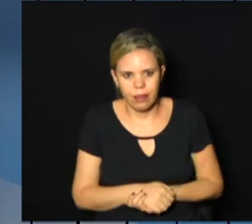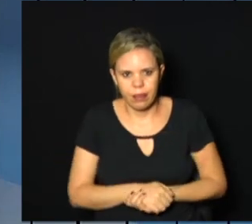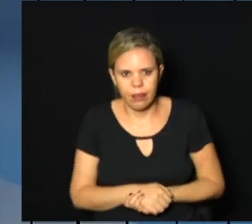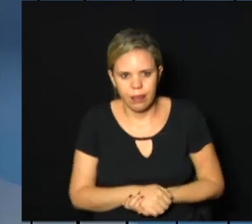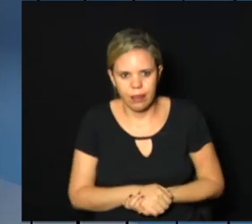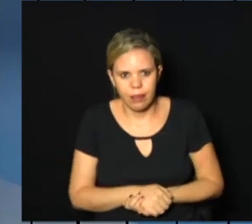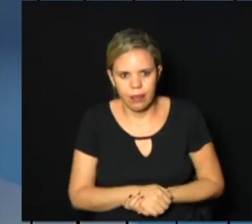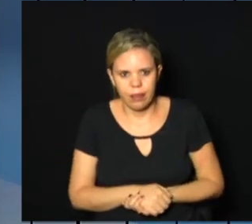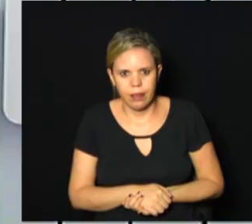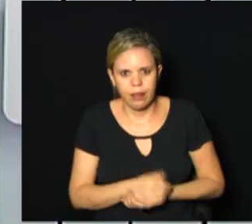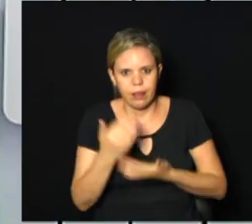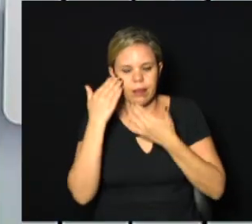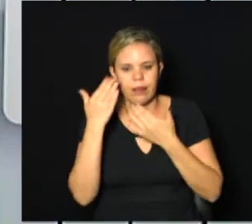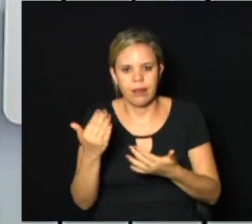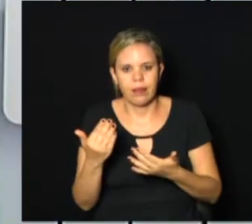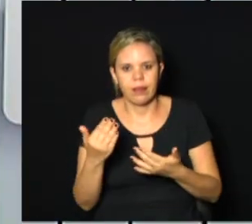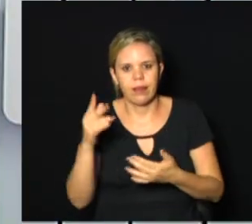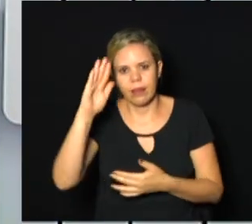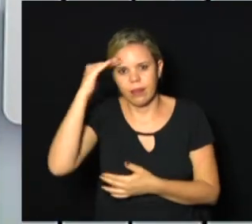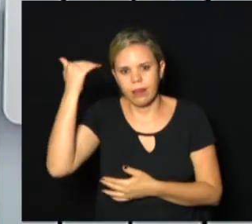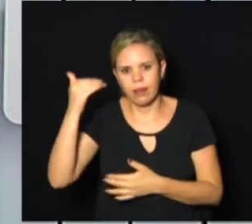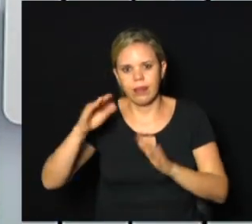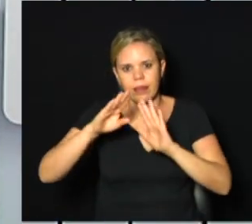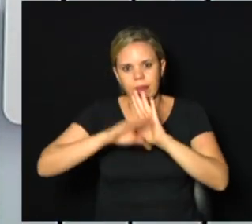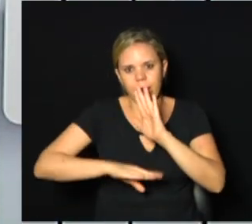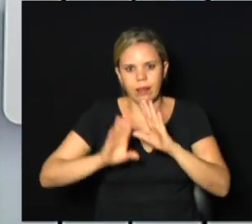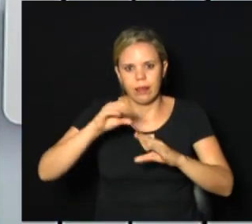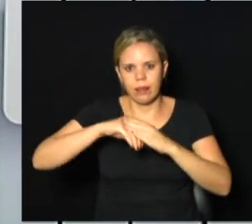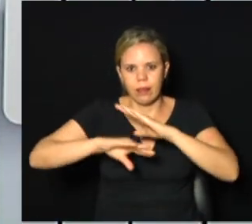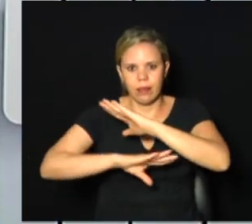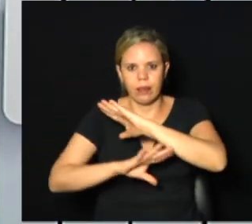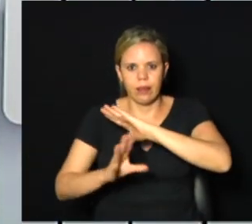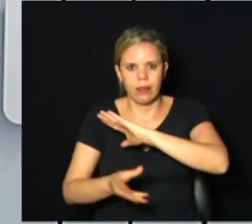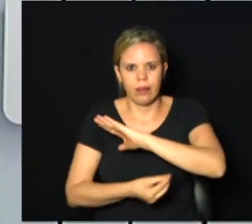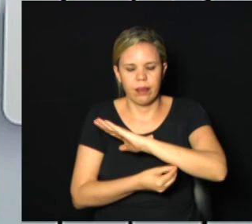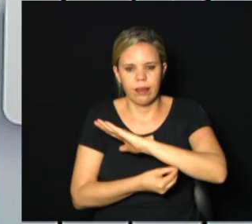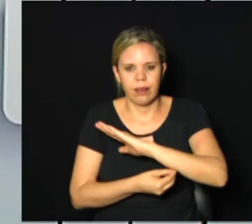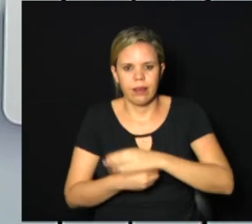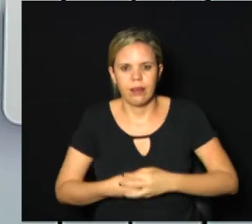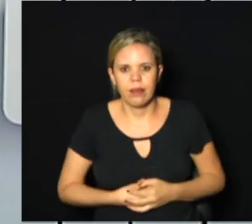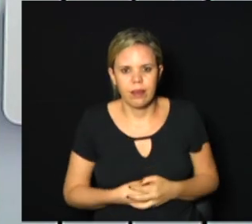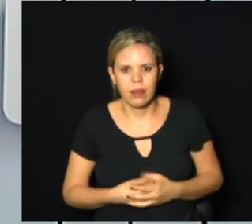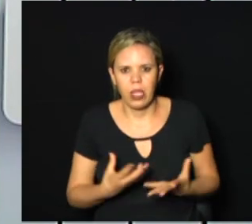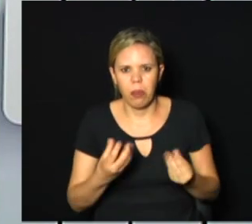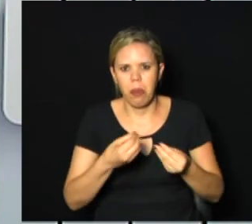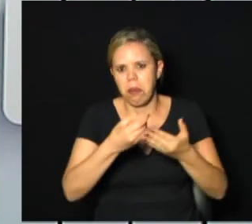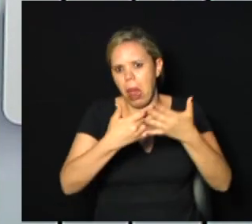Prazer é todo nosso, muito obrigado. Pedro Tourinho no Em Pauta aqui dentro do Câmara Total. Vamos fazer o seguinte, eu tenho